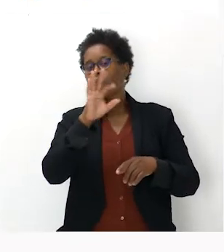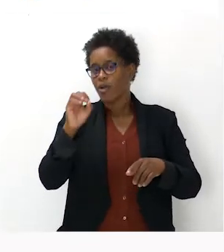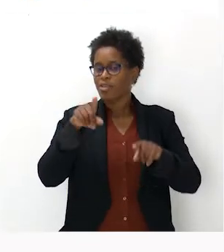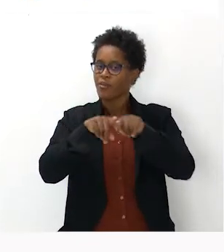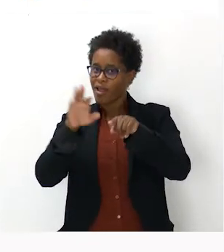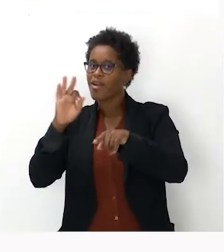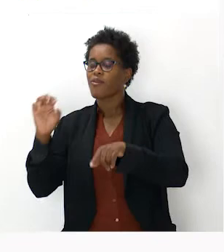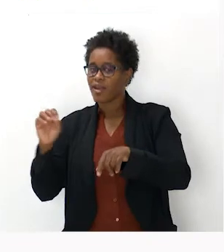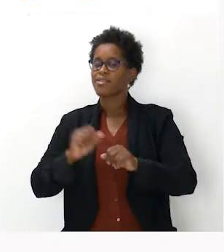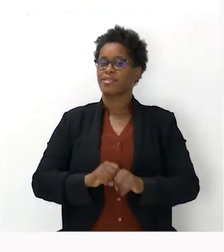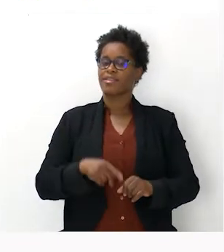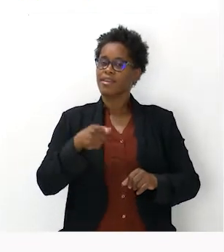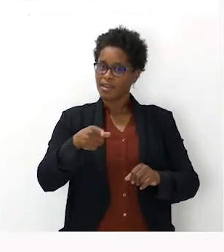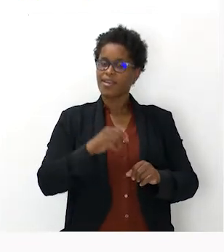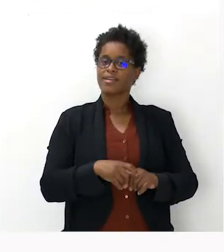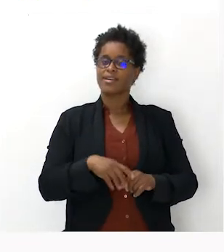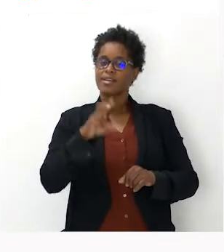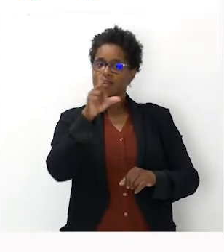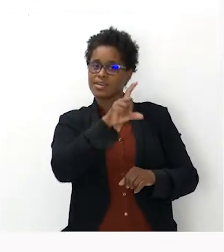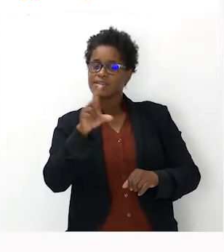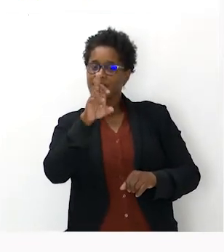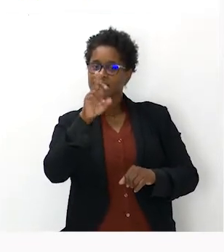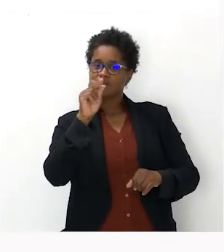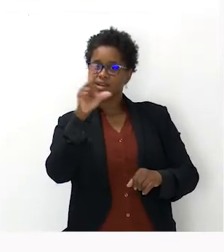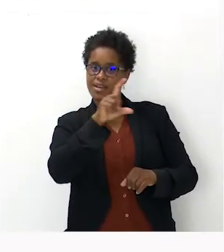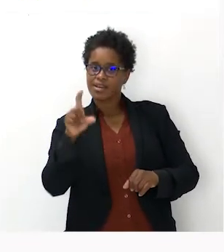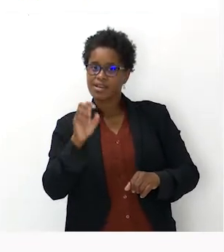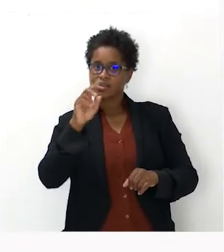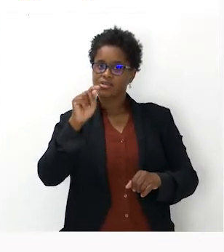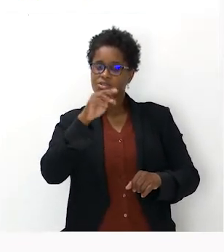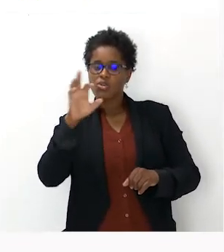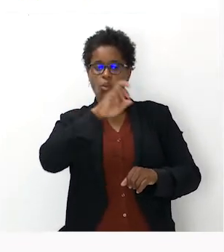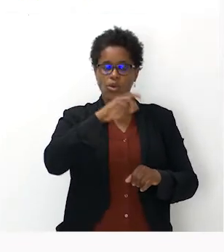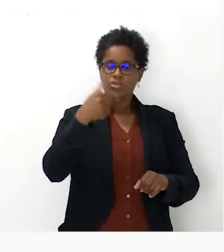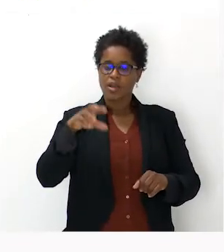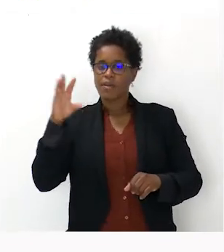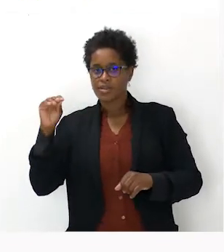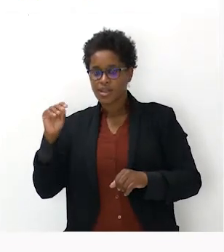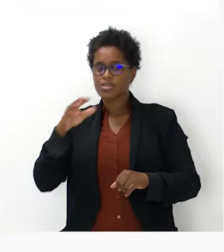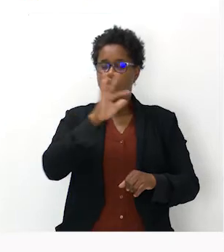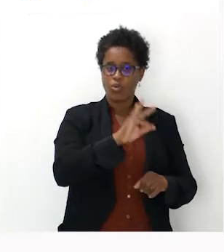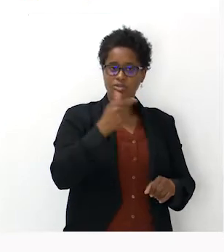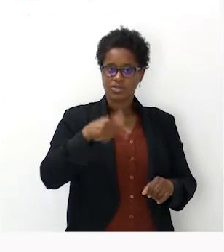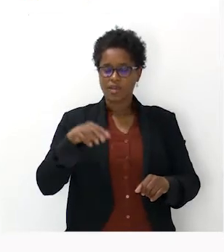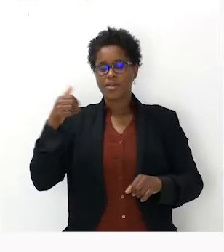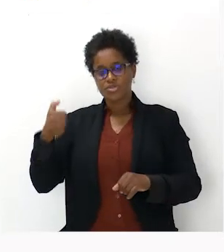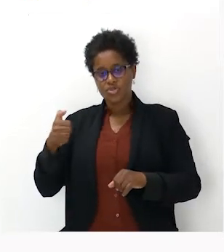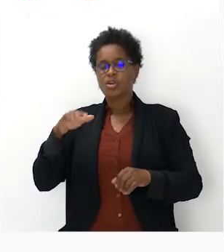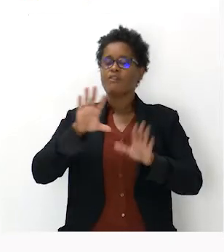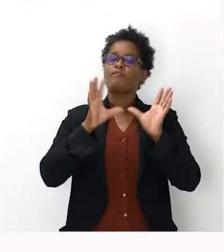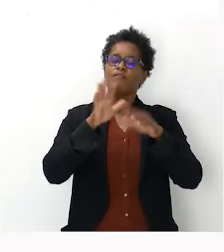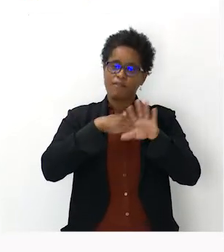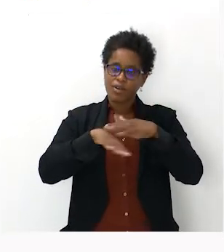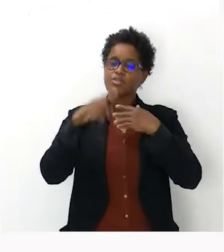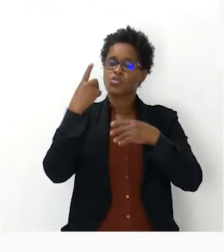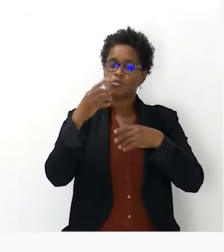40, então as razões 8 está para 10 e 4 está para 5 formam